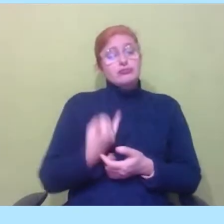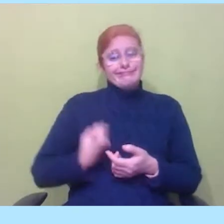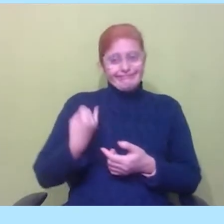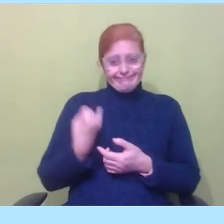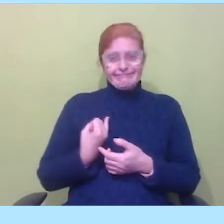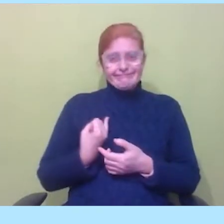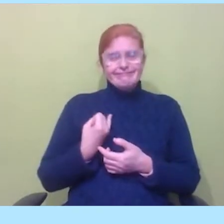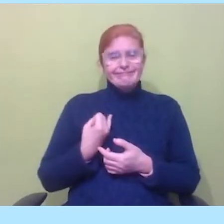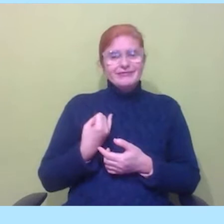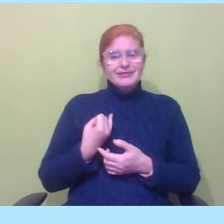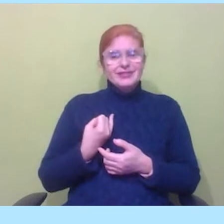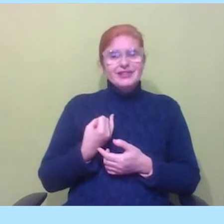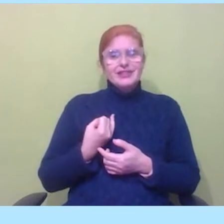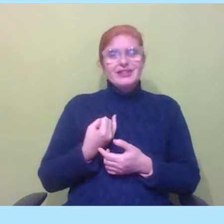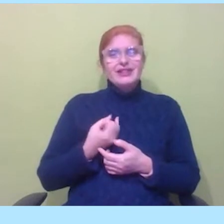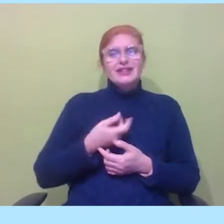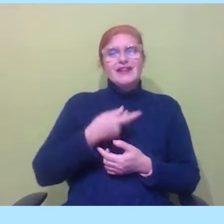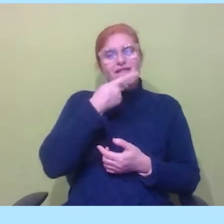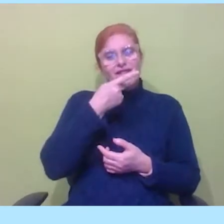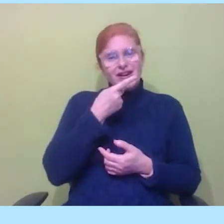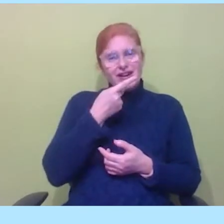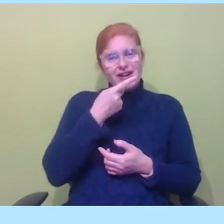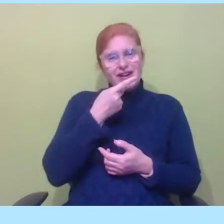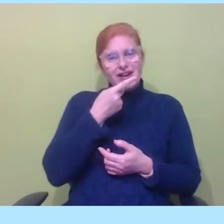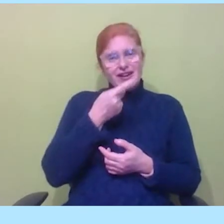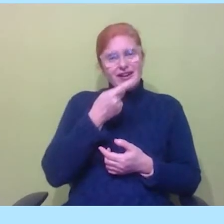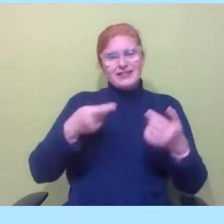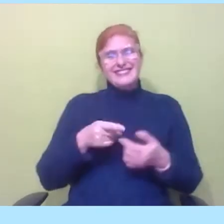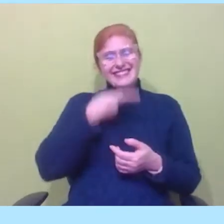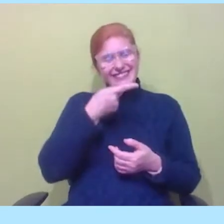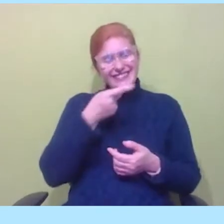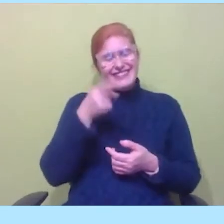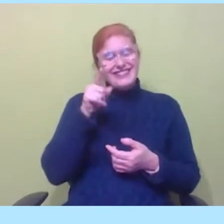comentário geral do chat, você é maravilhosa.